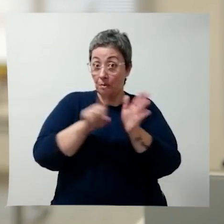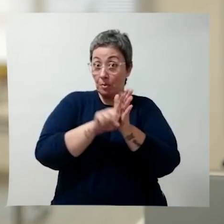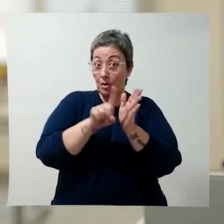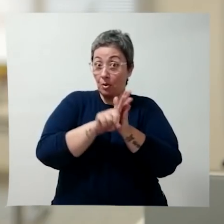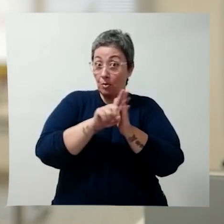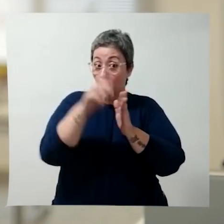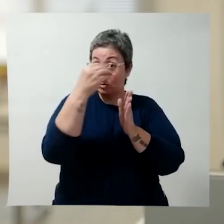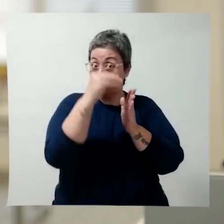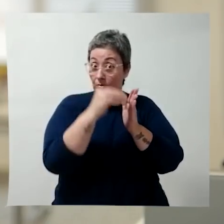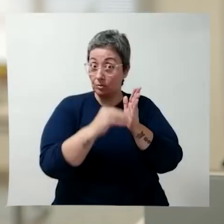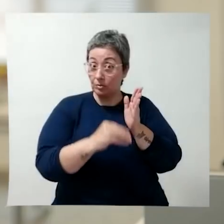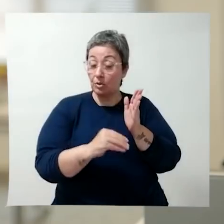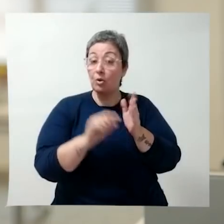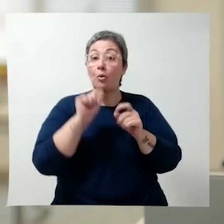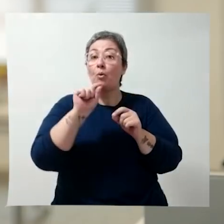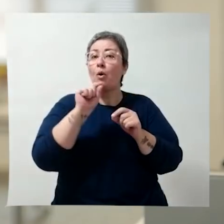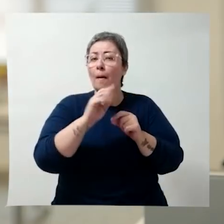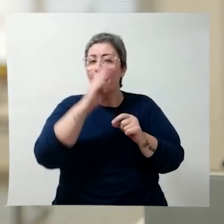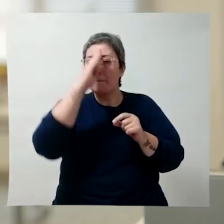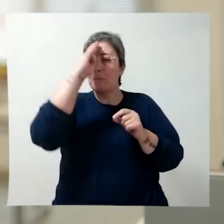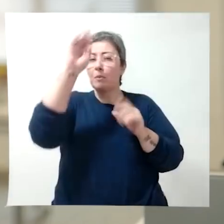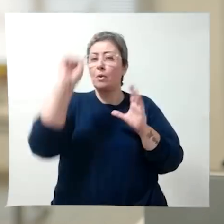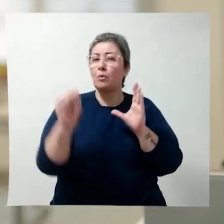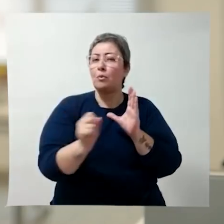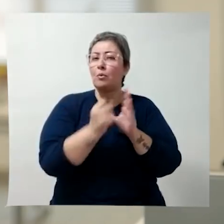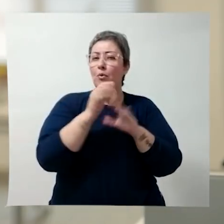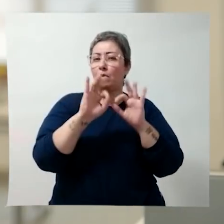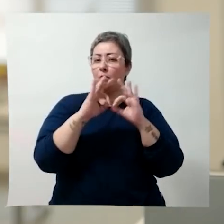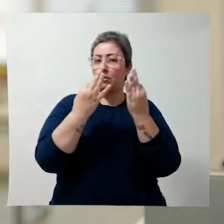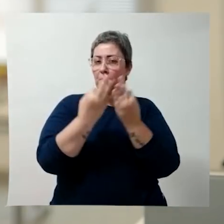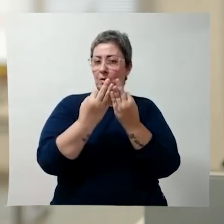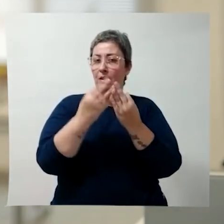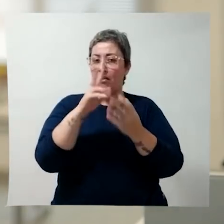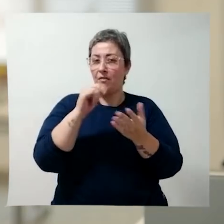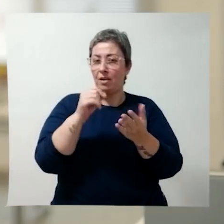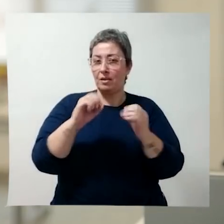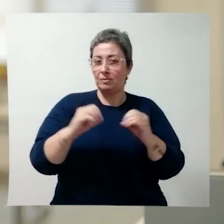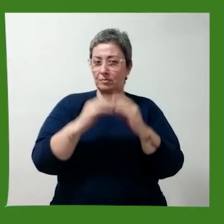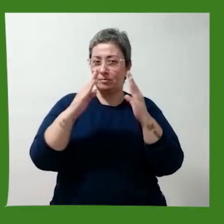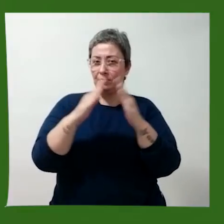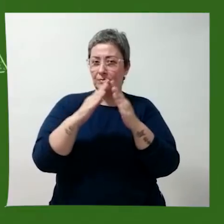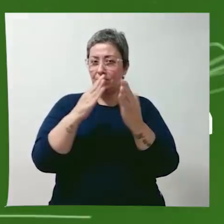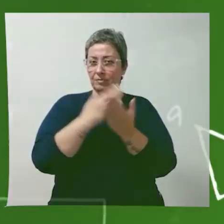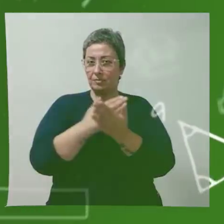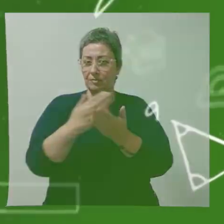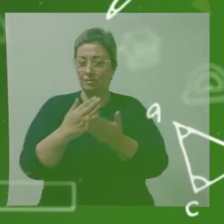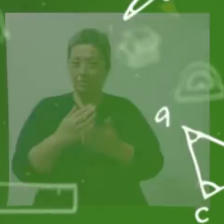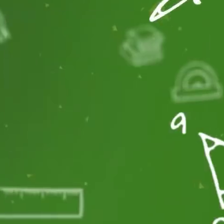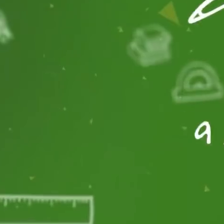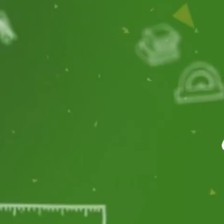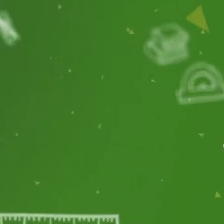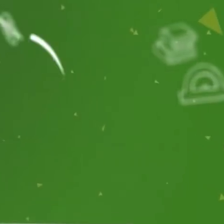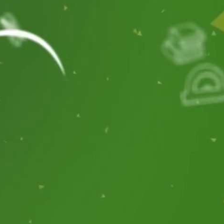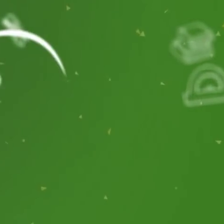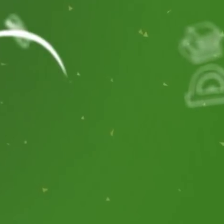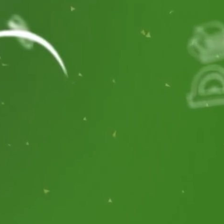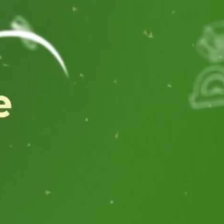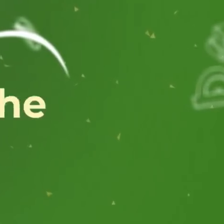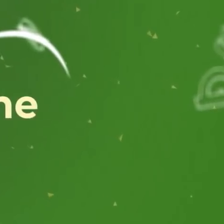vocês preencherem. Qual a principal origem da sua família? O programa vai começar.